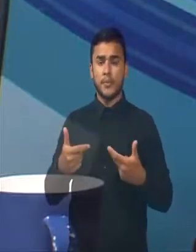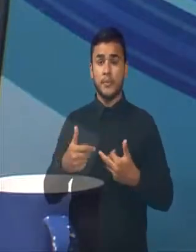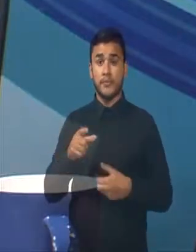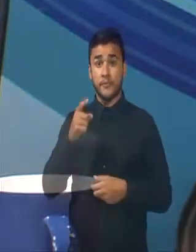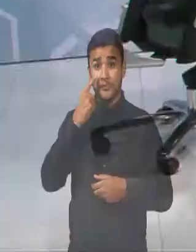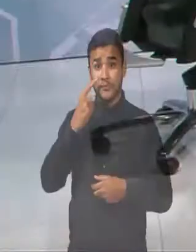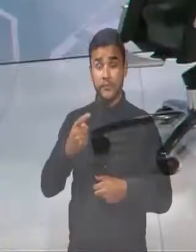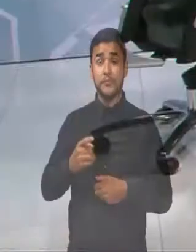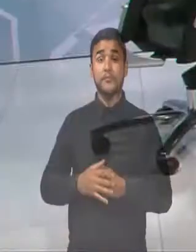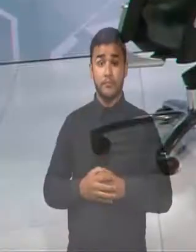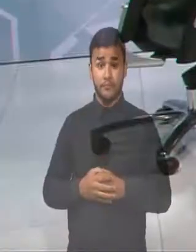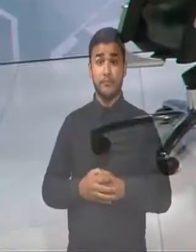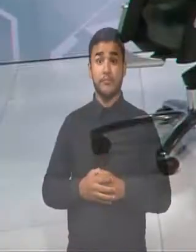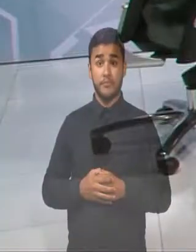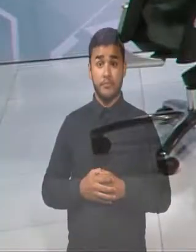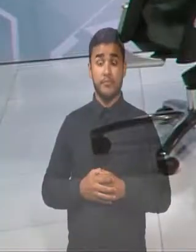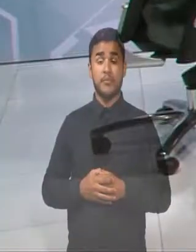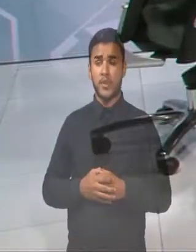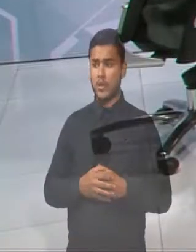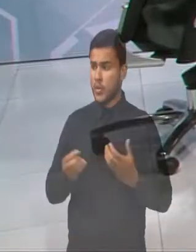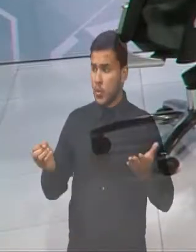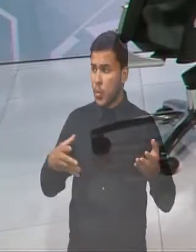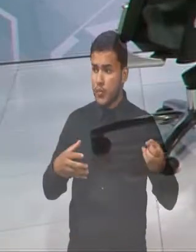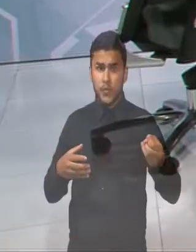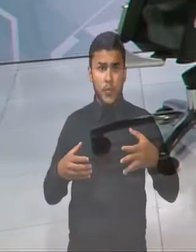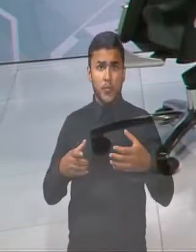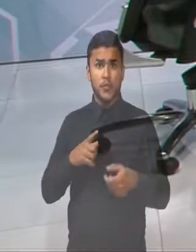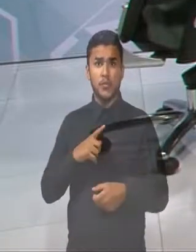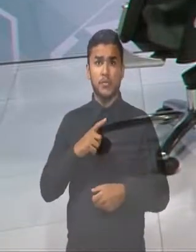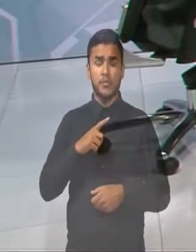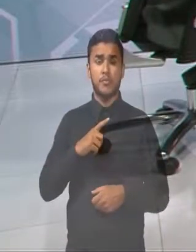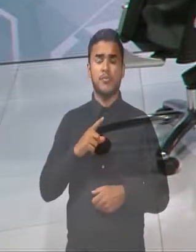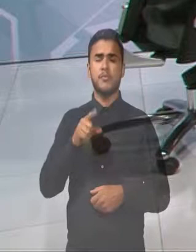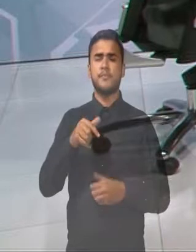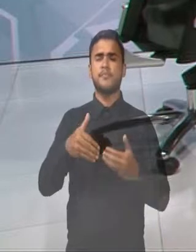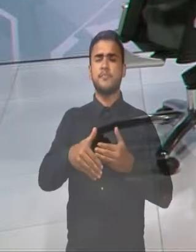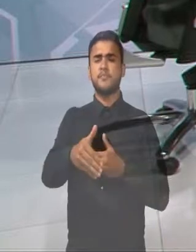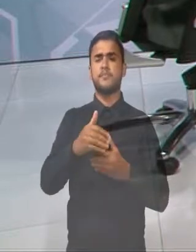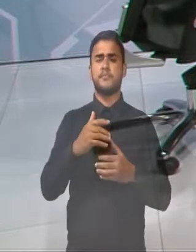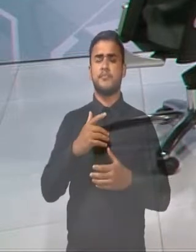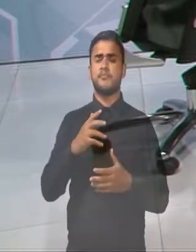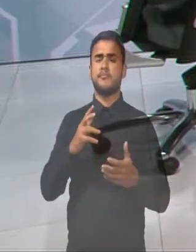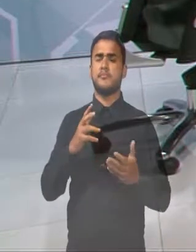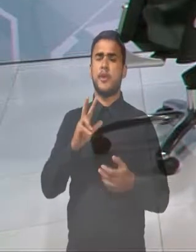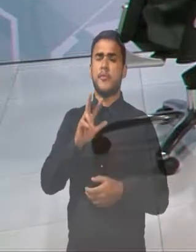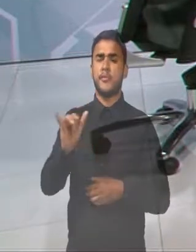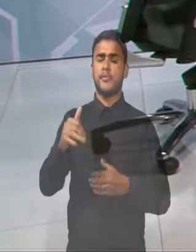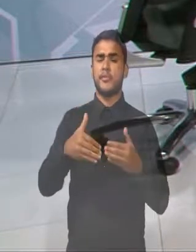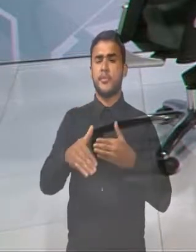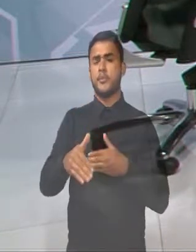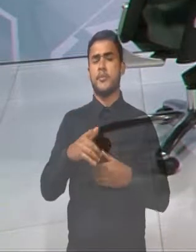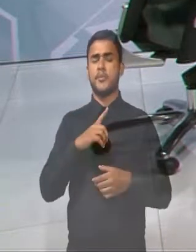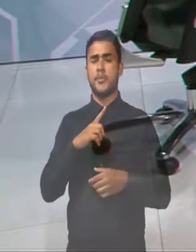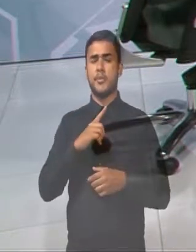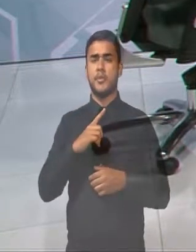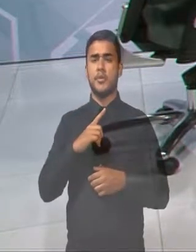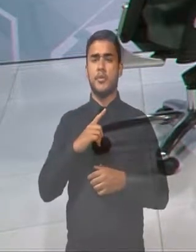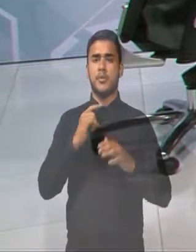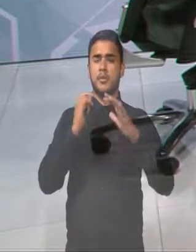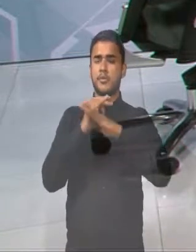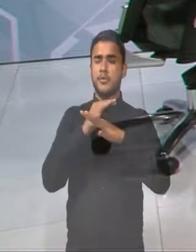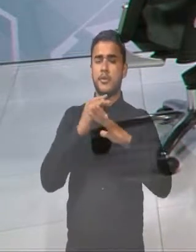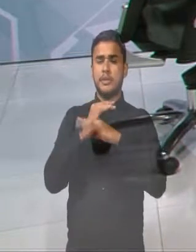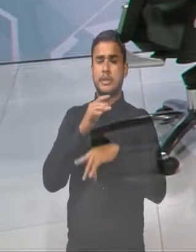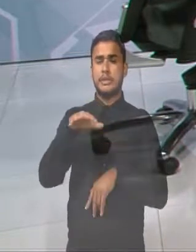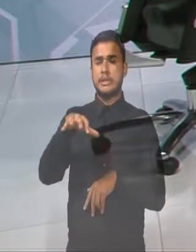novas atividades que a riqueza vai trazer. E aí, na cidade, surgiam as academias, das madames que iam fazer